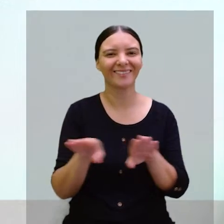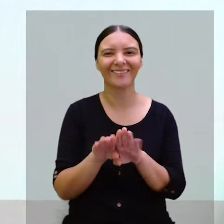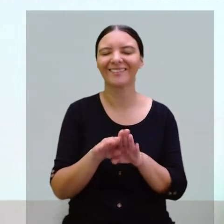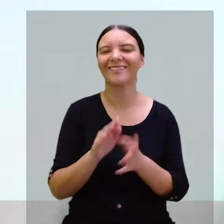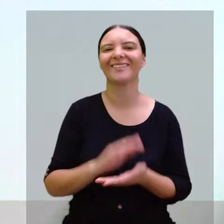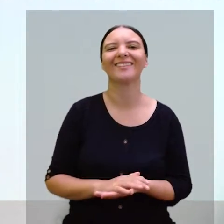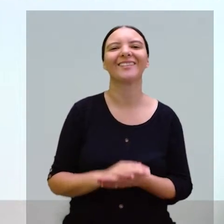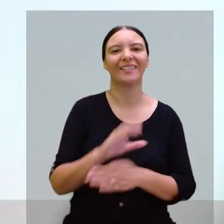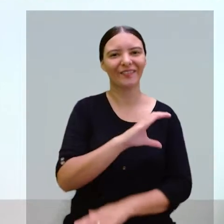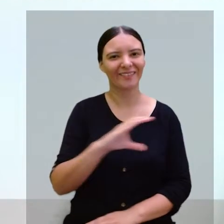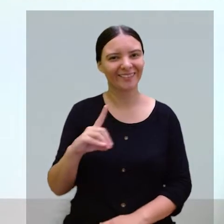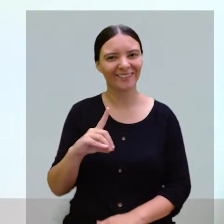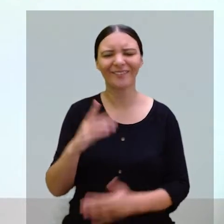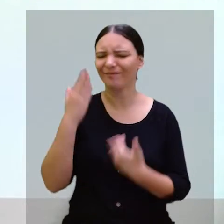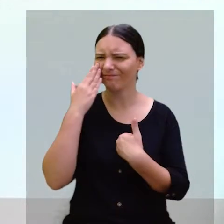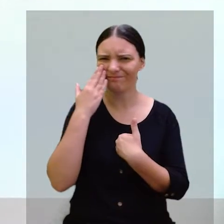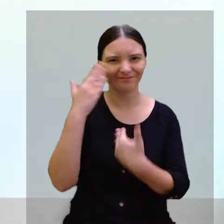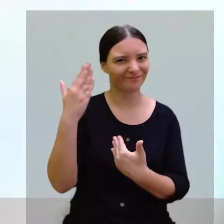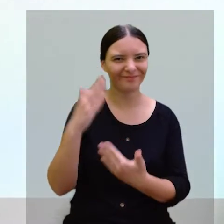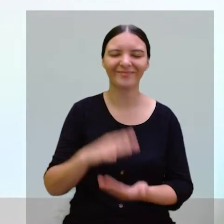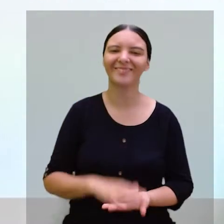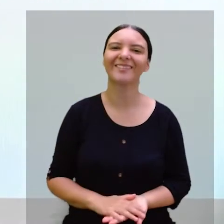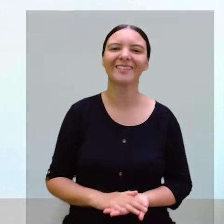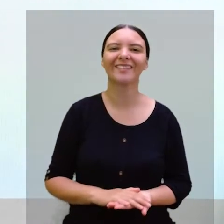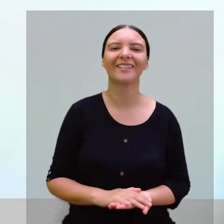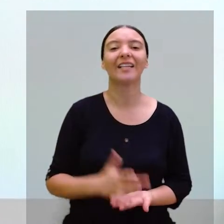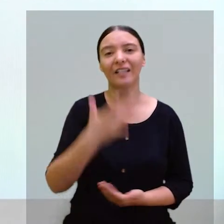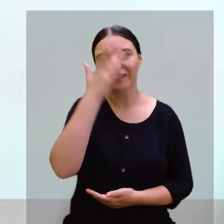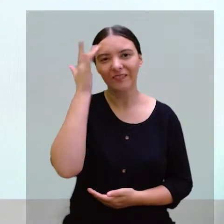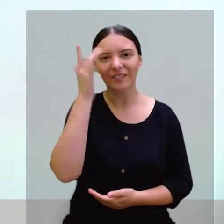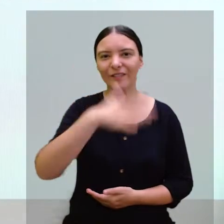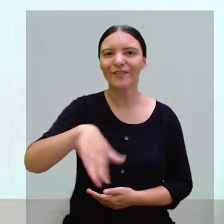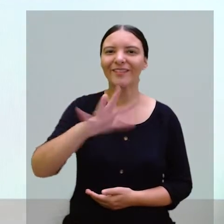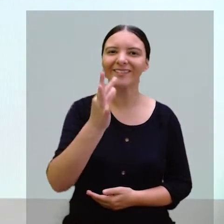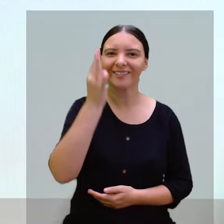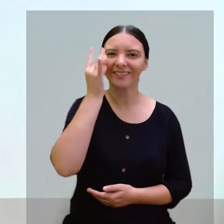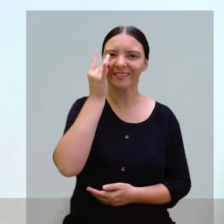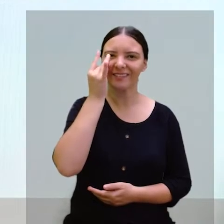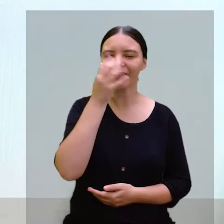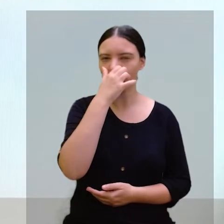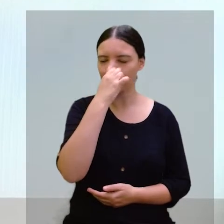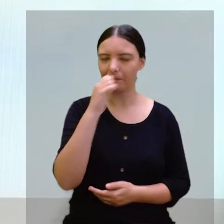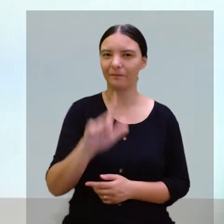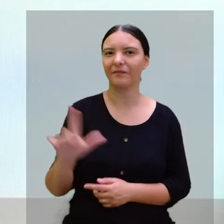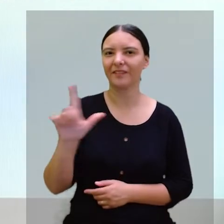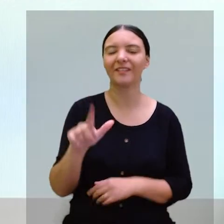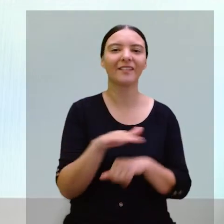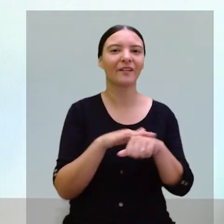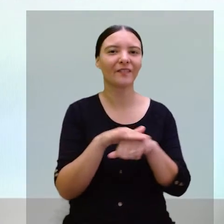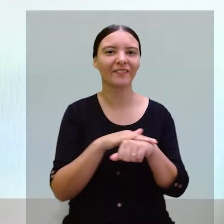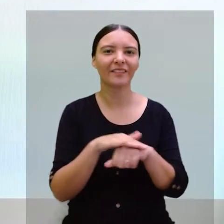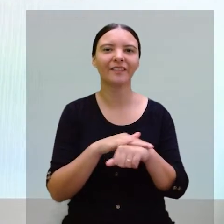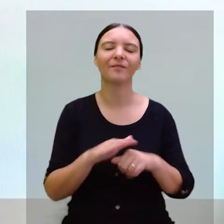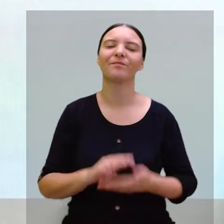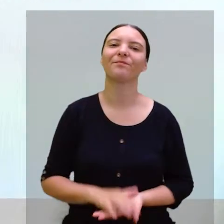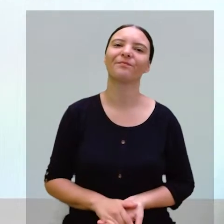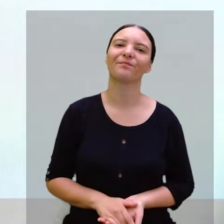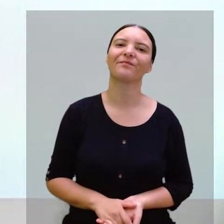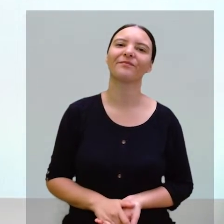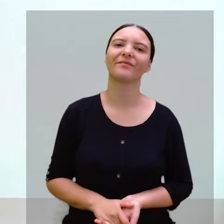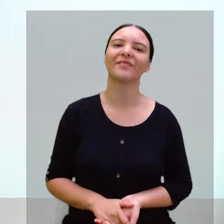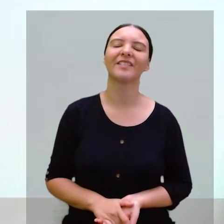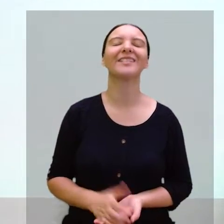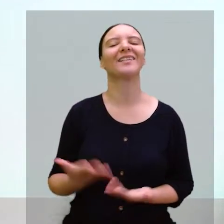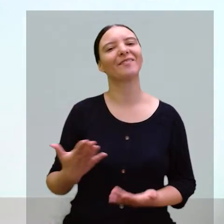na coordenação, obrigadíssimo. Agradecer ao pessoal que está presente por querer conversar sobre literatura. É sempre